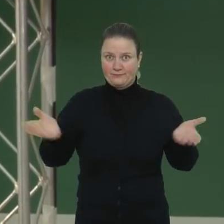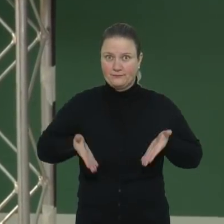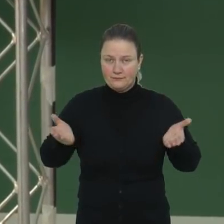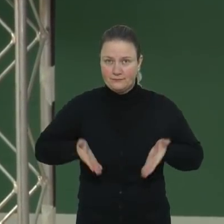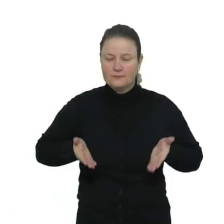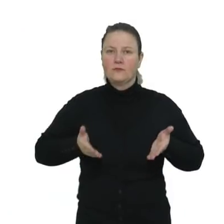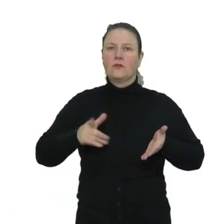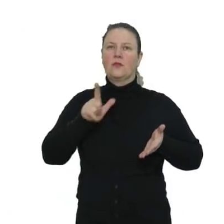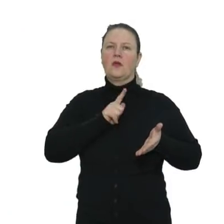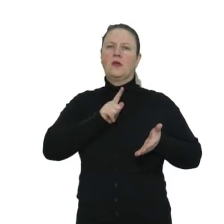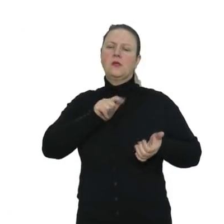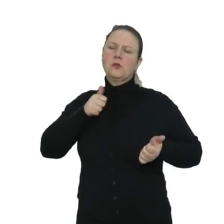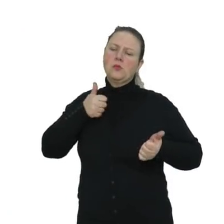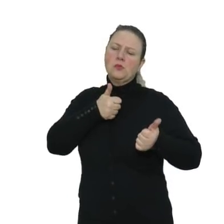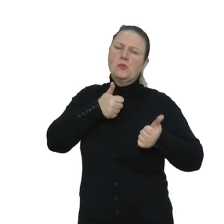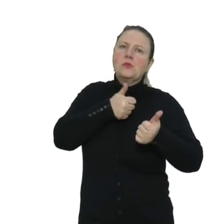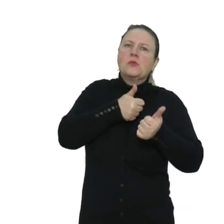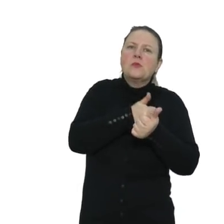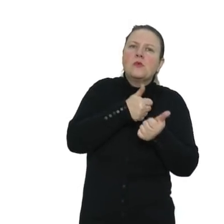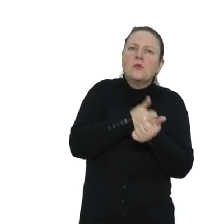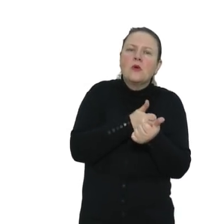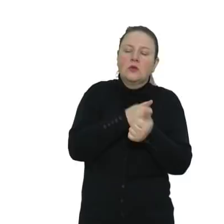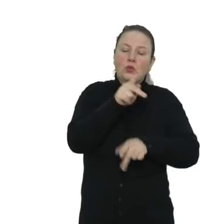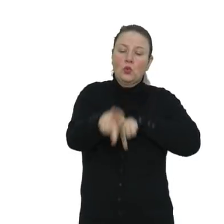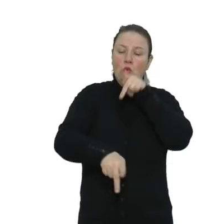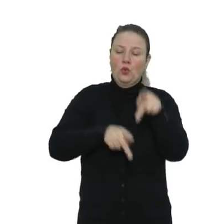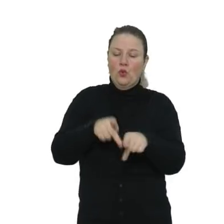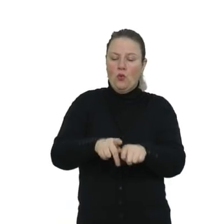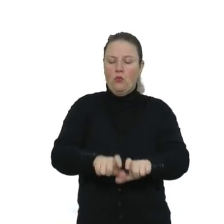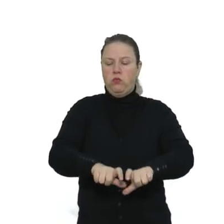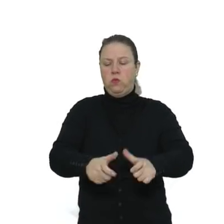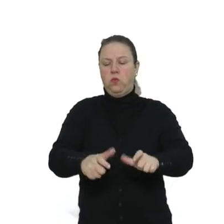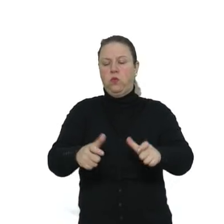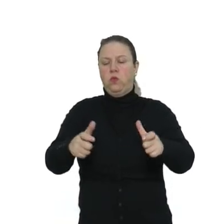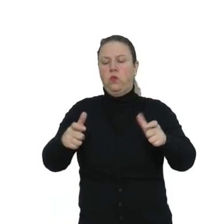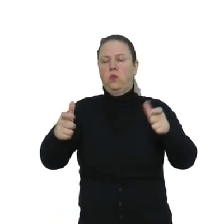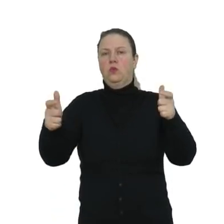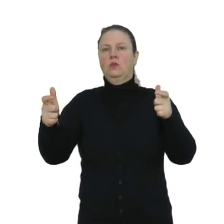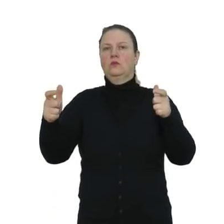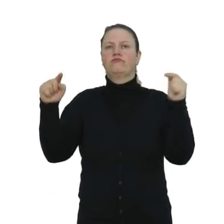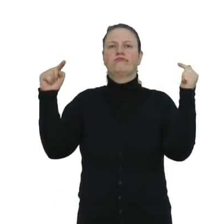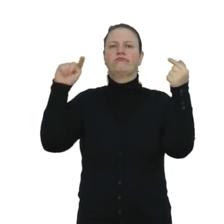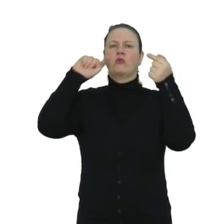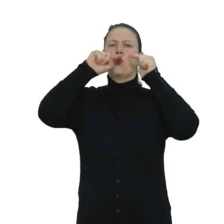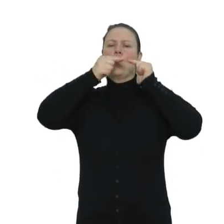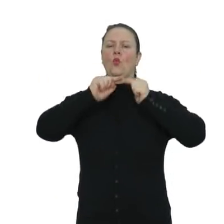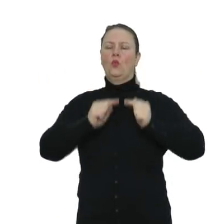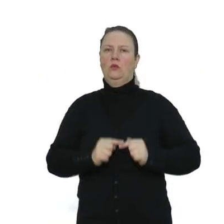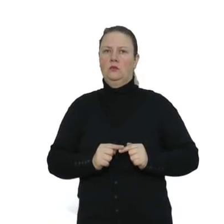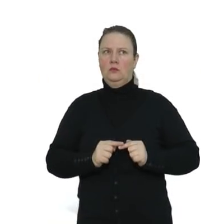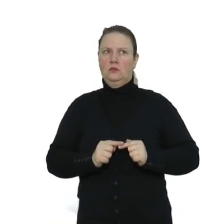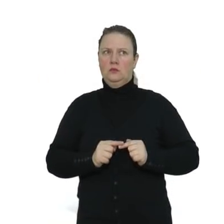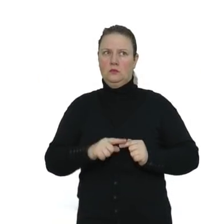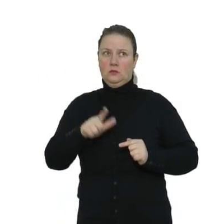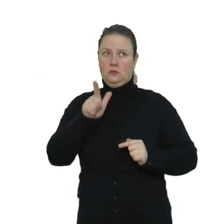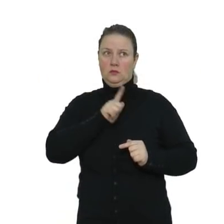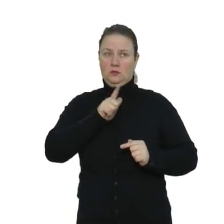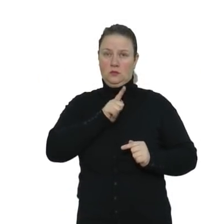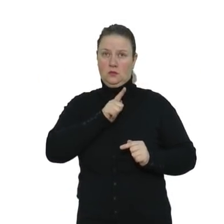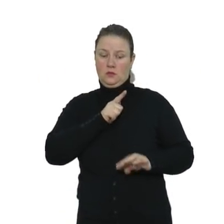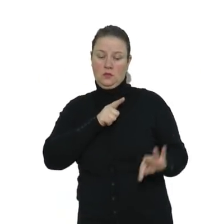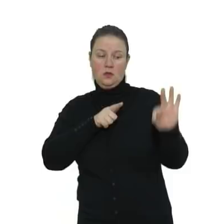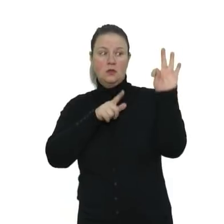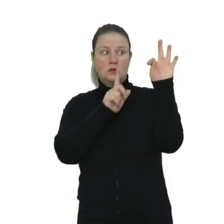Uma aproximação razoável para o crescimento da população brasileira é a relação P, dependendo de T,